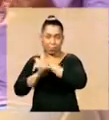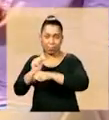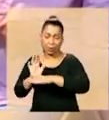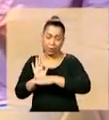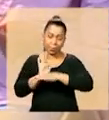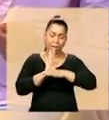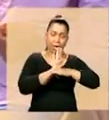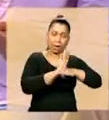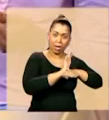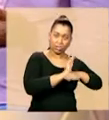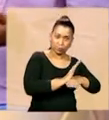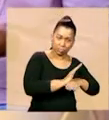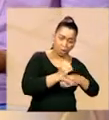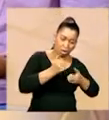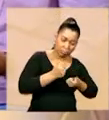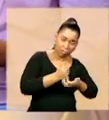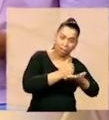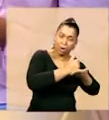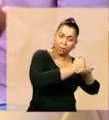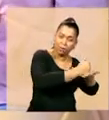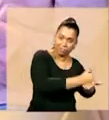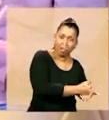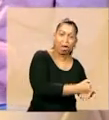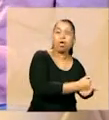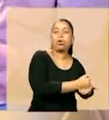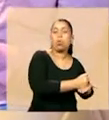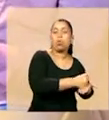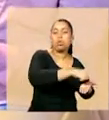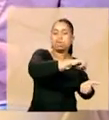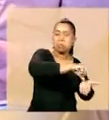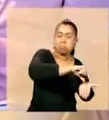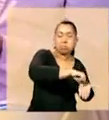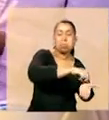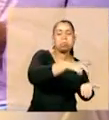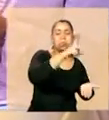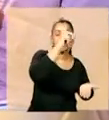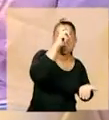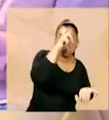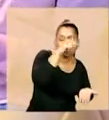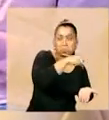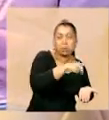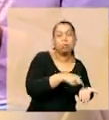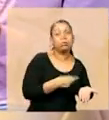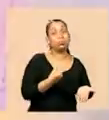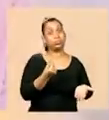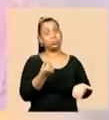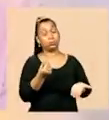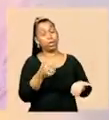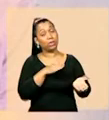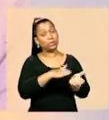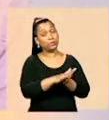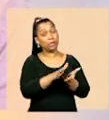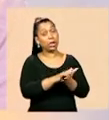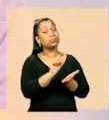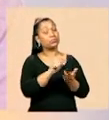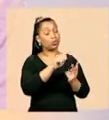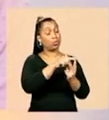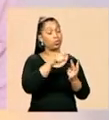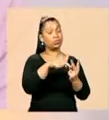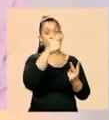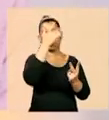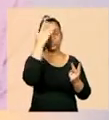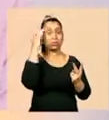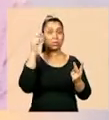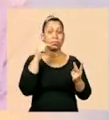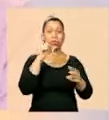para acompanhá-lo até um UPA, um sistema de saúde. Isso tem a despesa de 2 trabalhadores